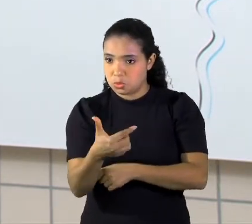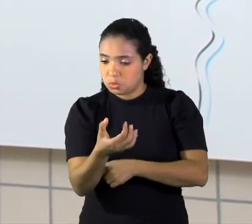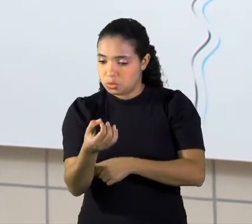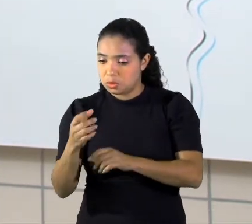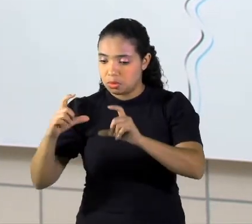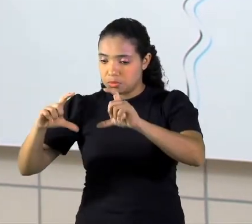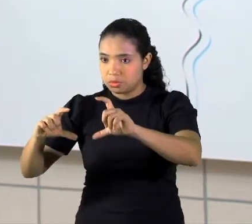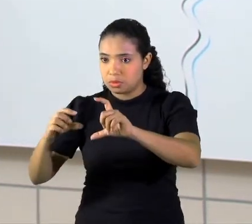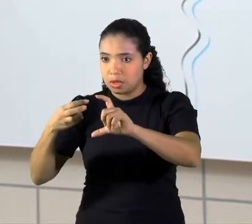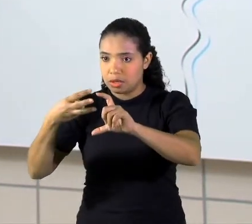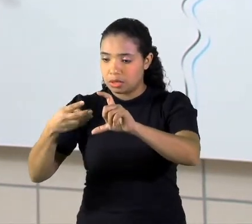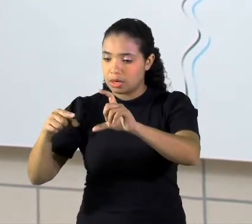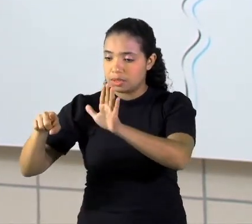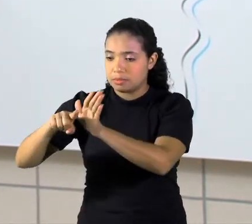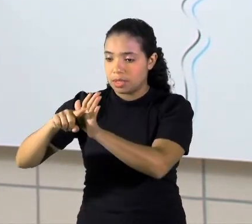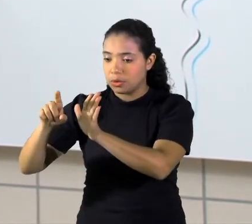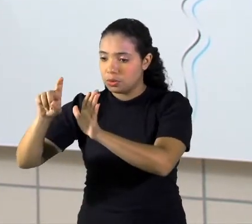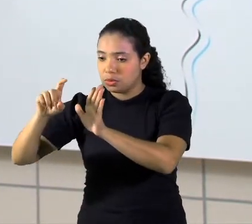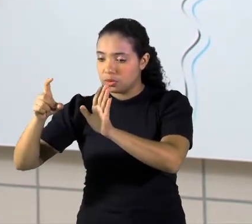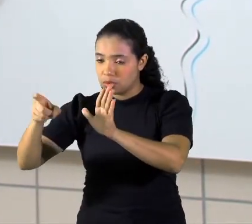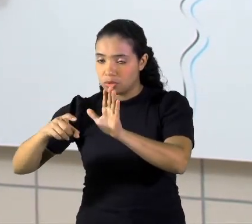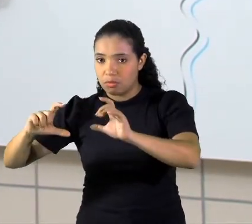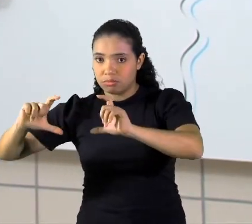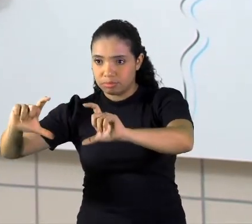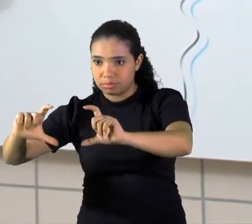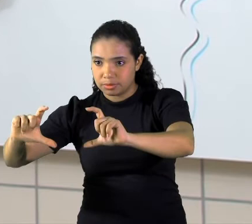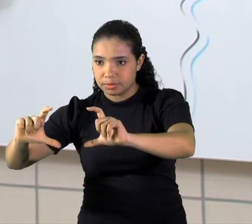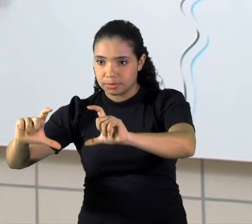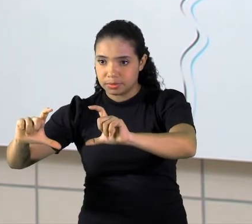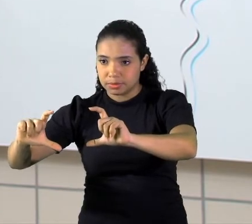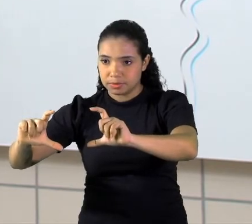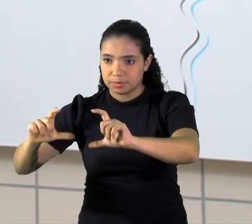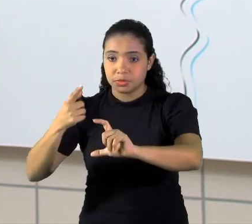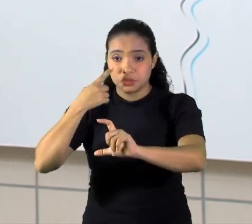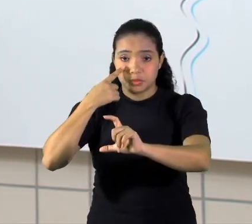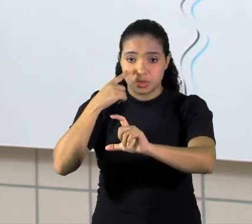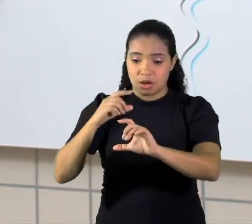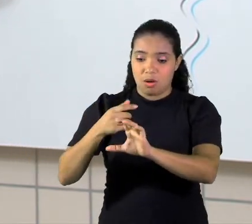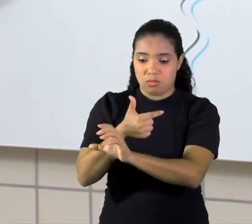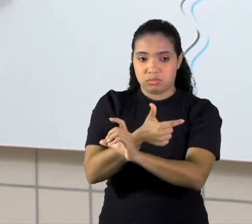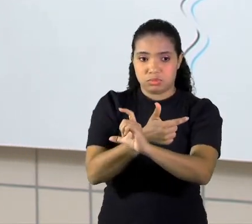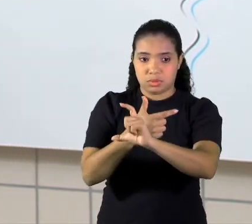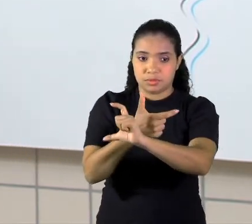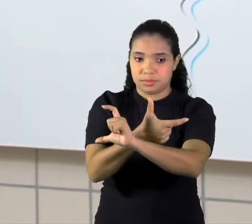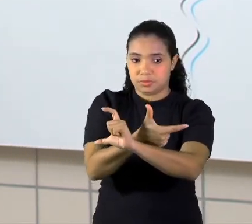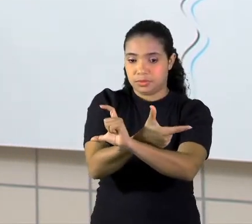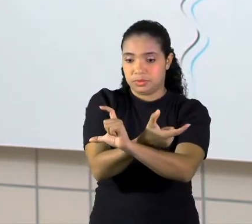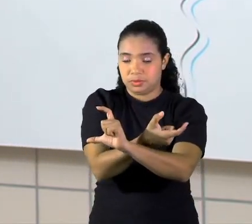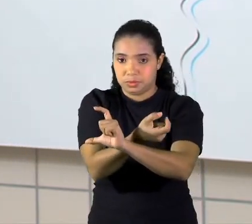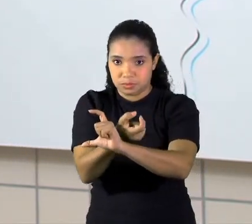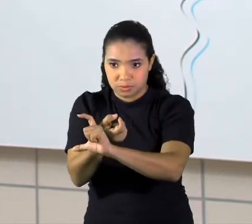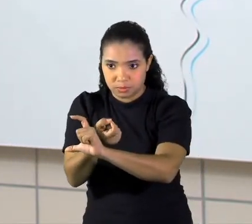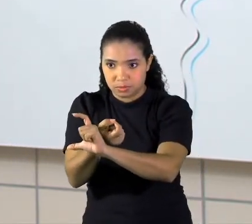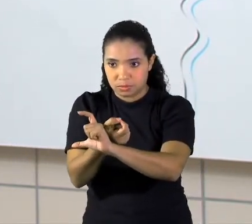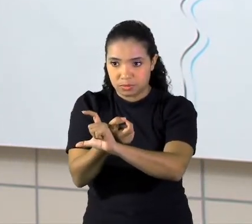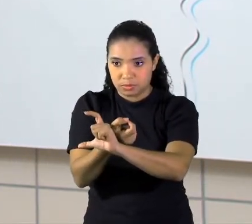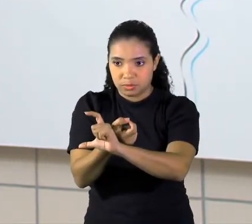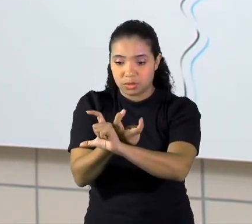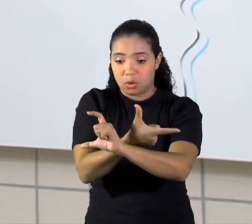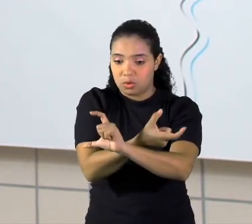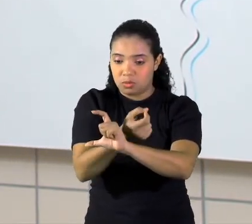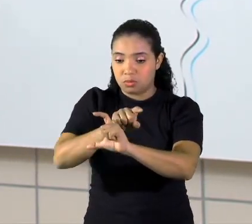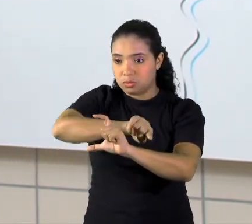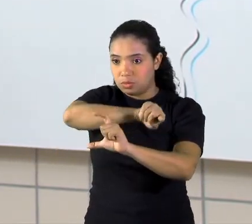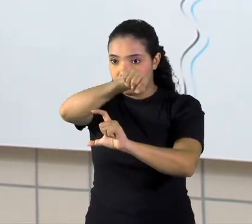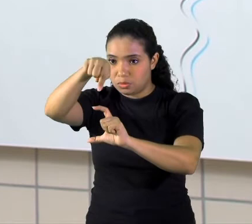Observa que novamente eu tenho uma multiplicação, um número de dentro multiplicando, aliás, um número de fora, multiplicando 2 lá dentro. Então eu vou multiplicar o